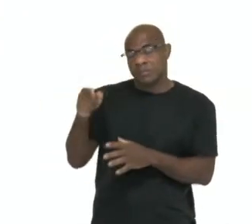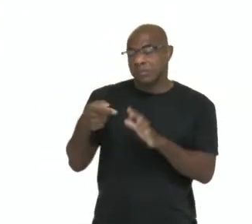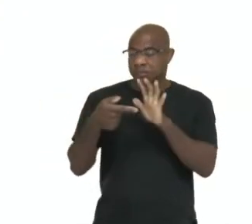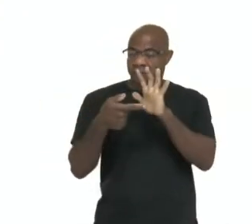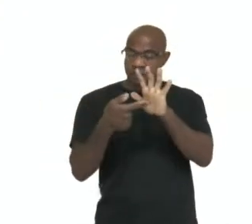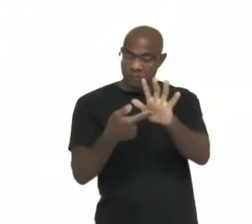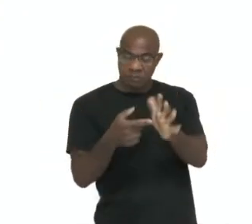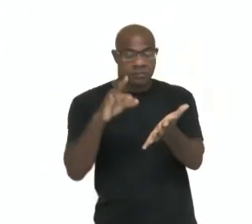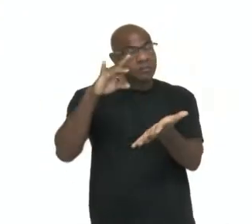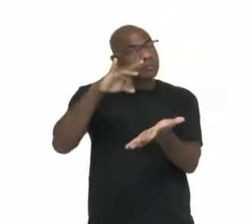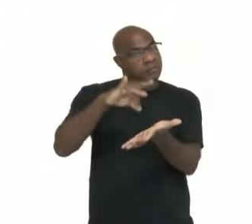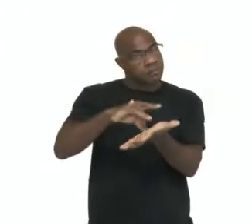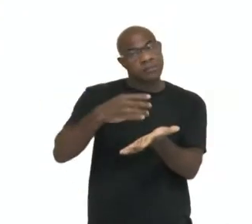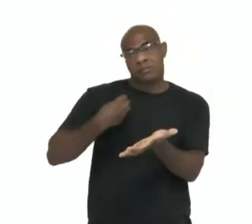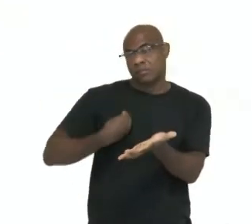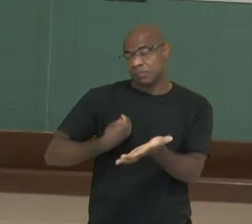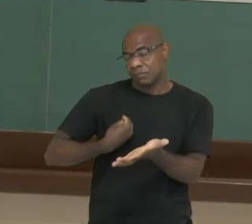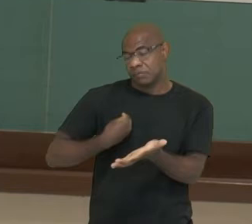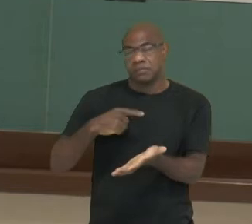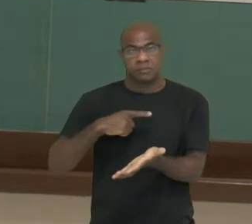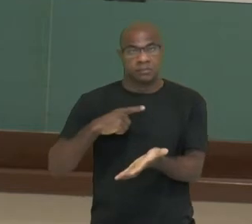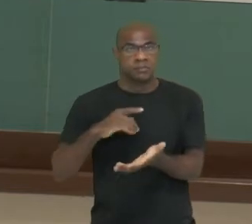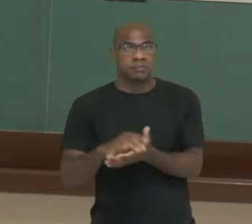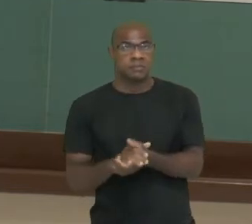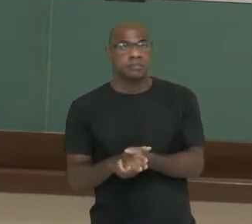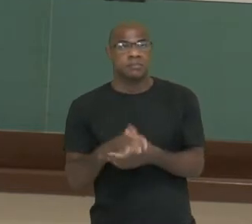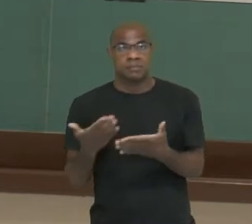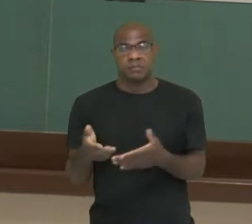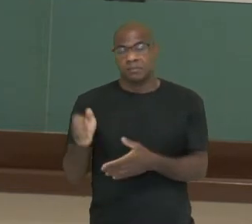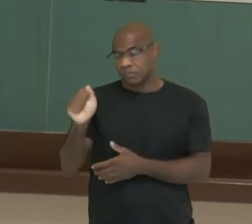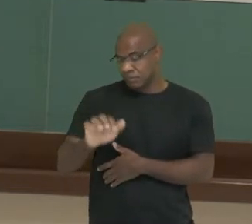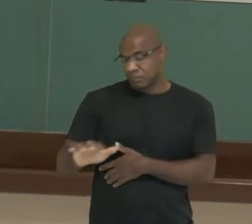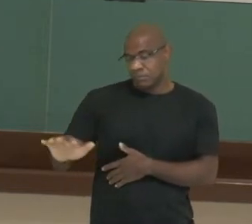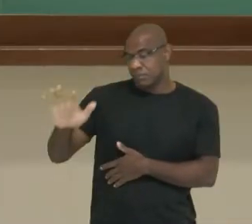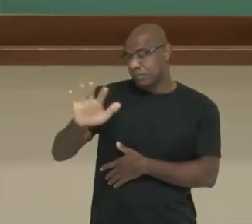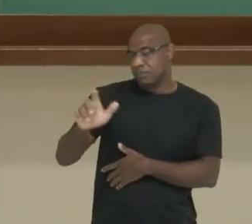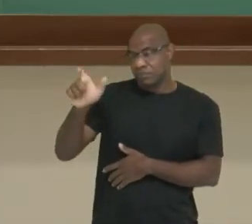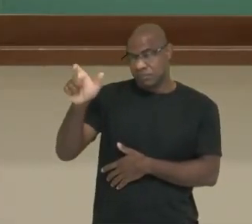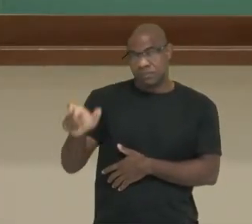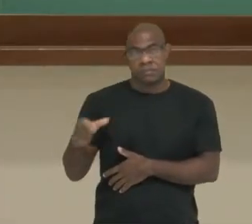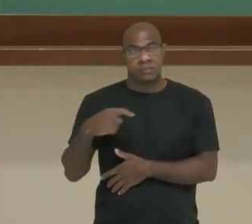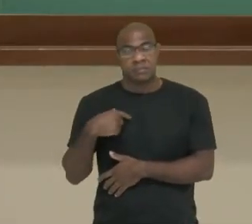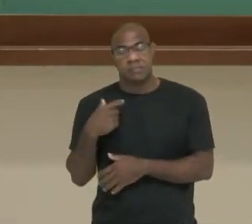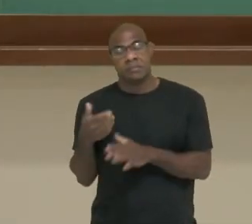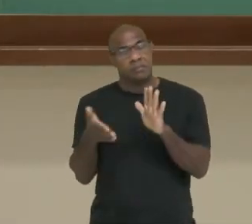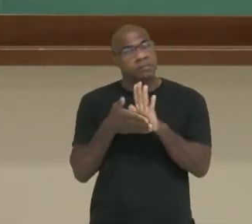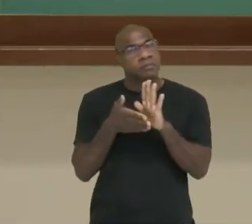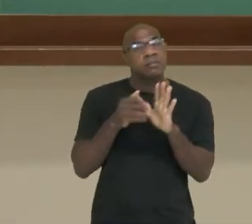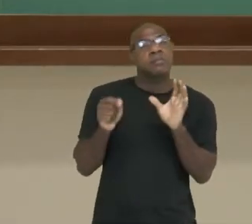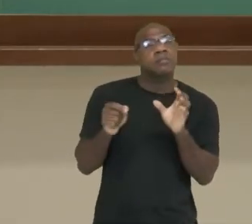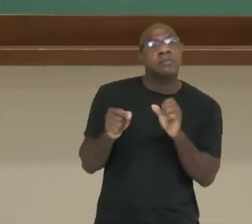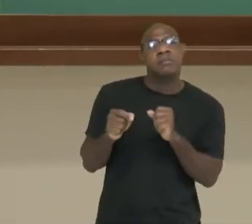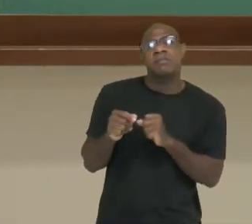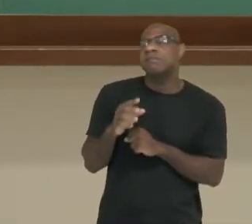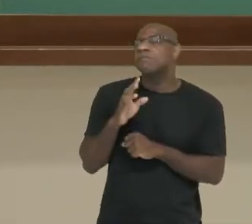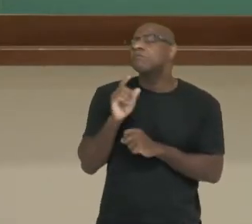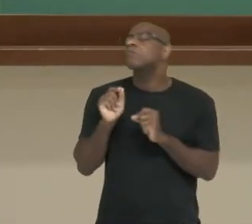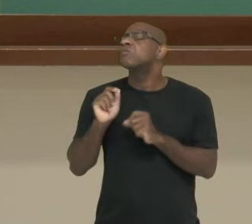uma realidade vivenciada. Então, através dessa imagem, né, eu vou propor o quê? O reconhecimento do que